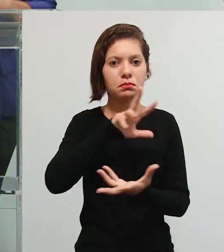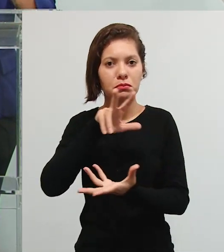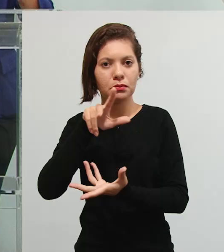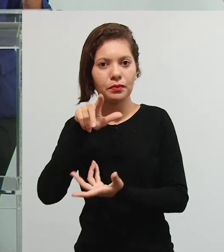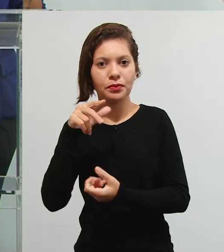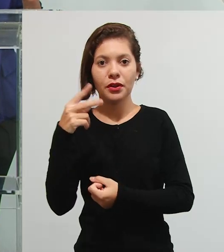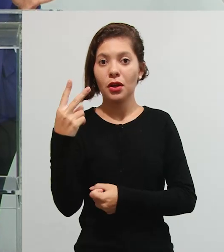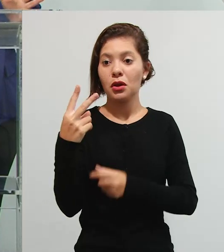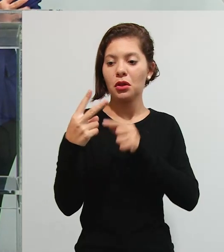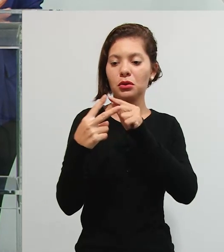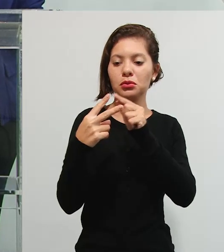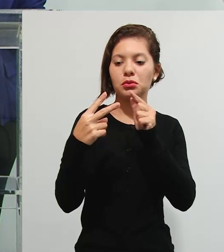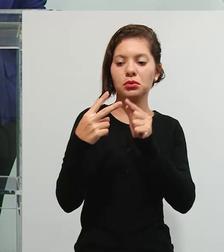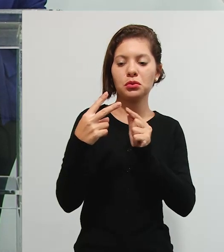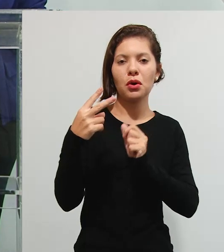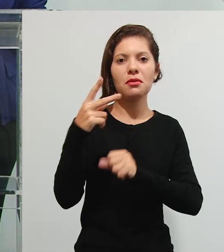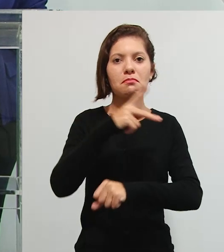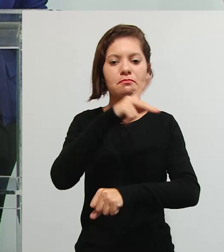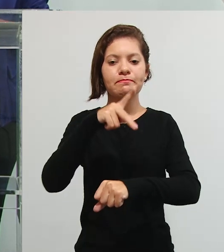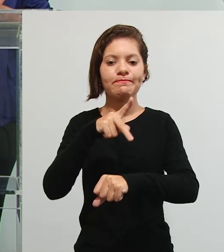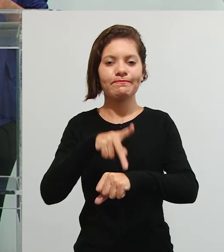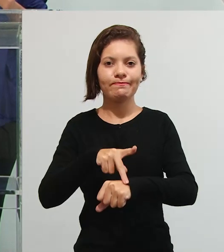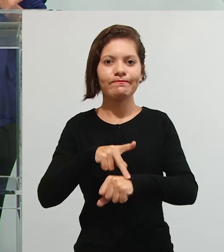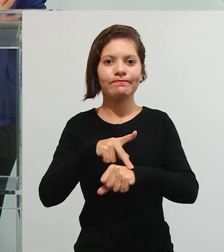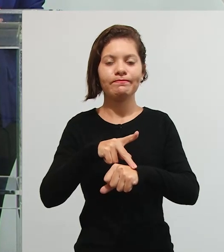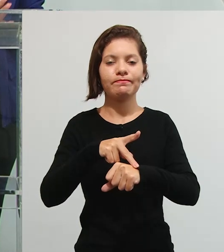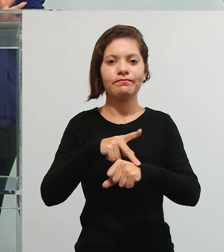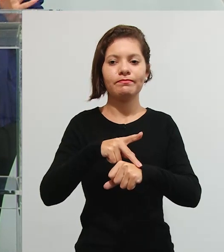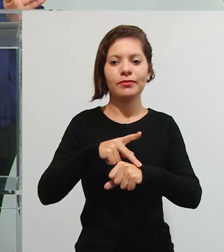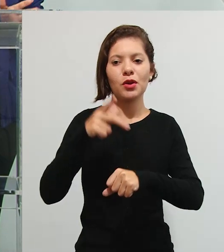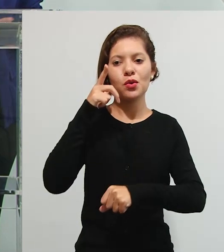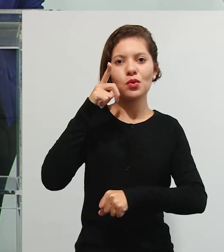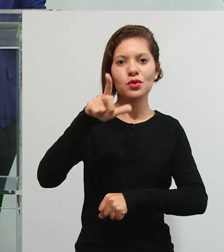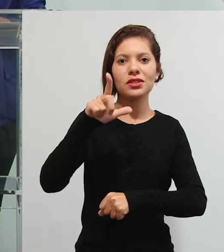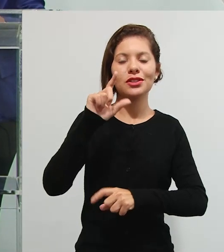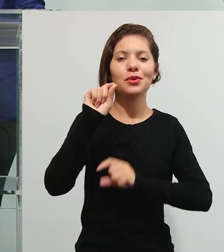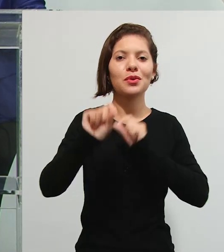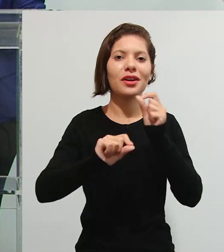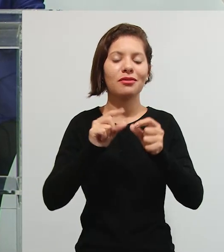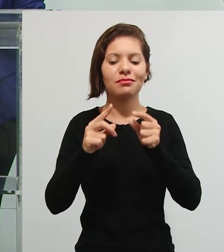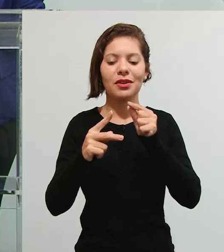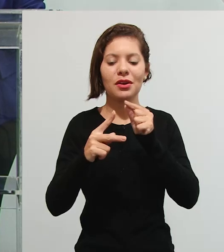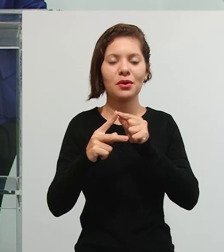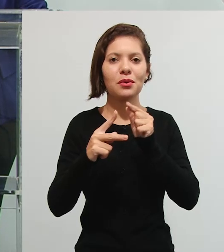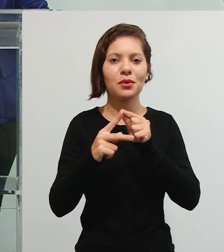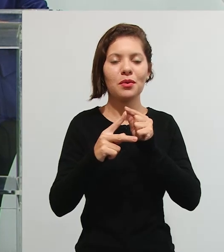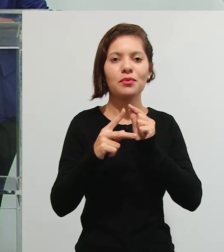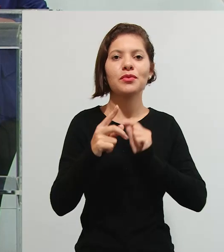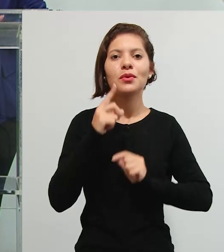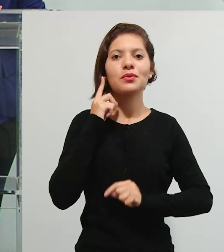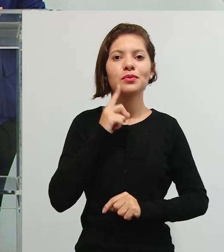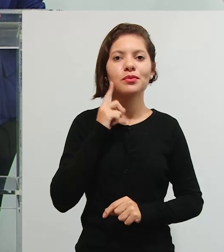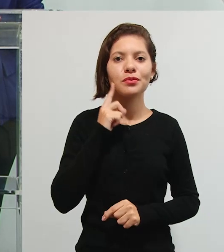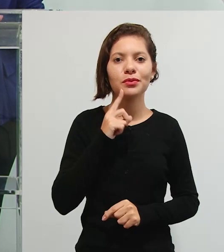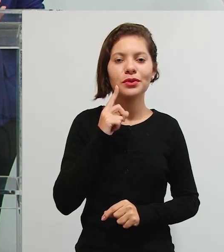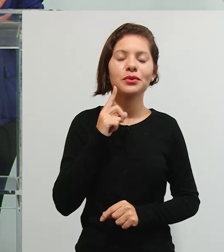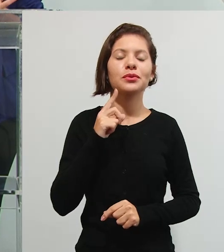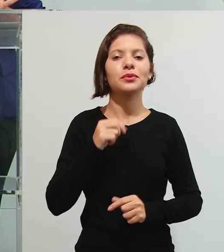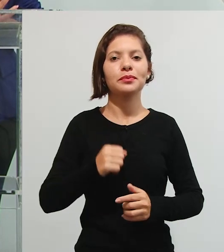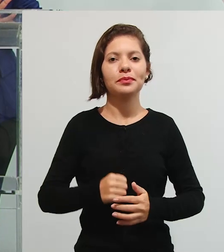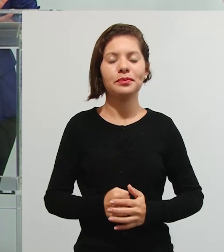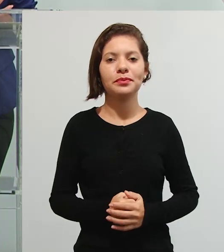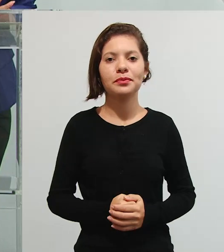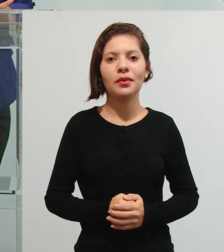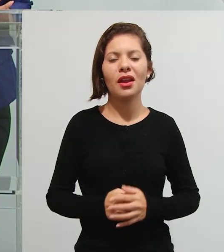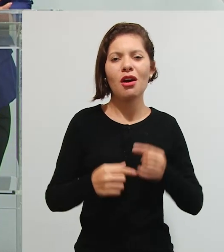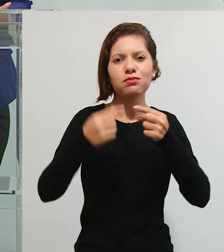nações como vencedoras nesse processo, que naquele momento eram os Estados Unidos e a União Soviética. E as políticas dos